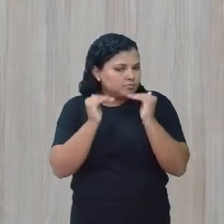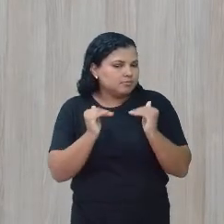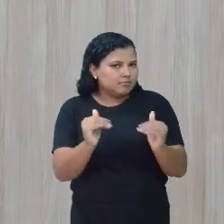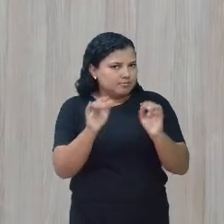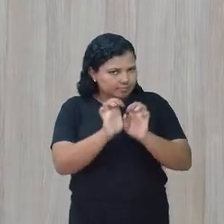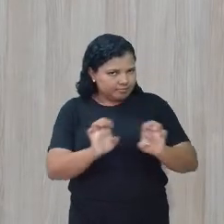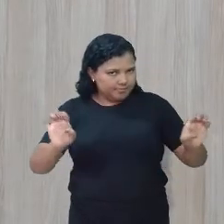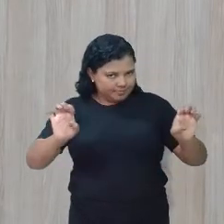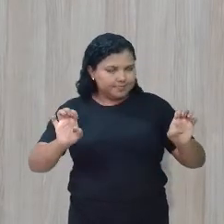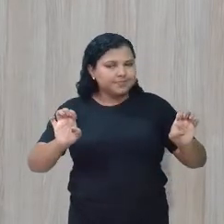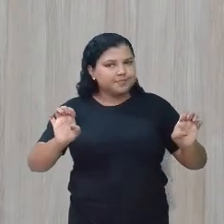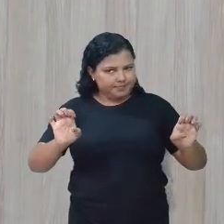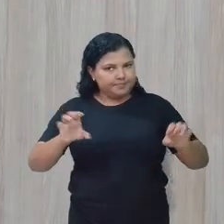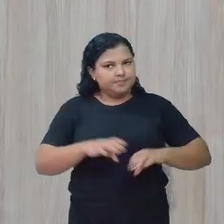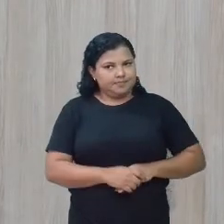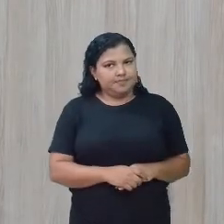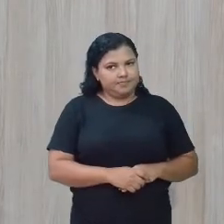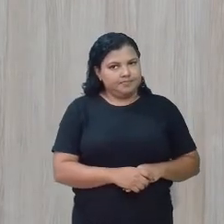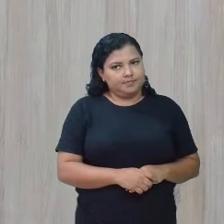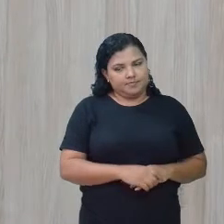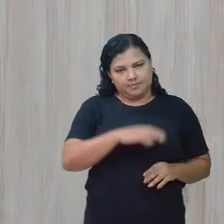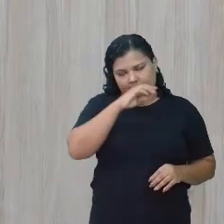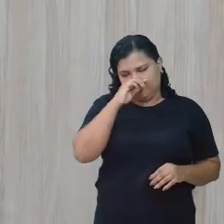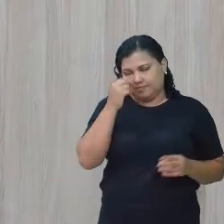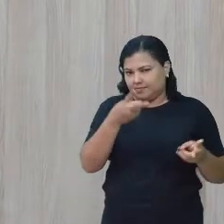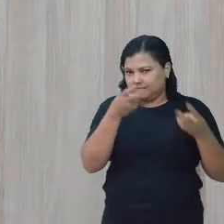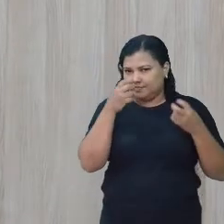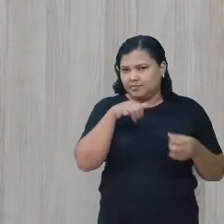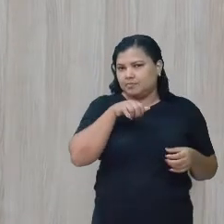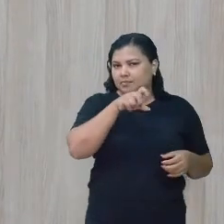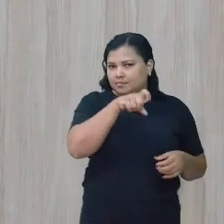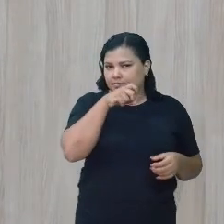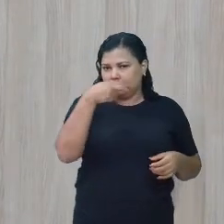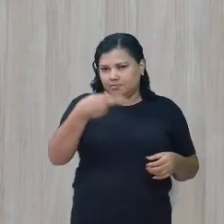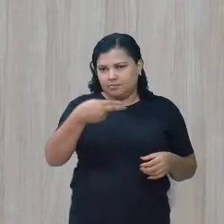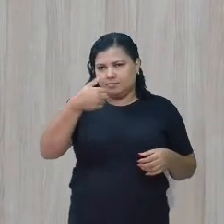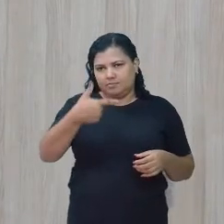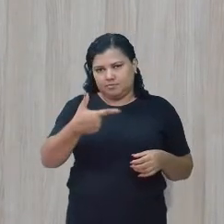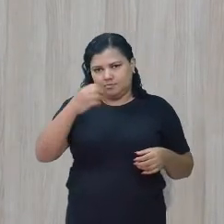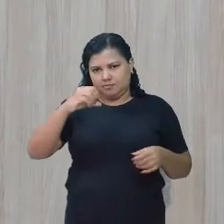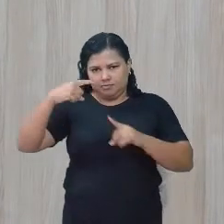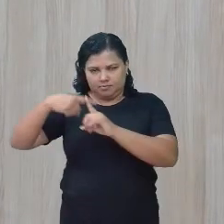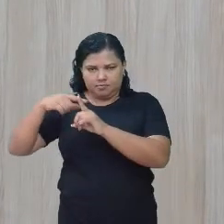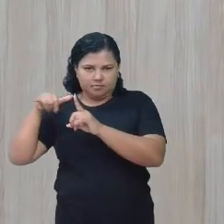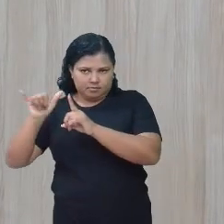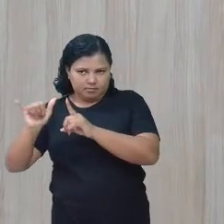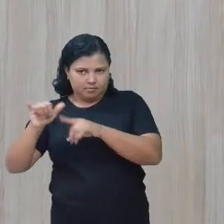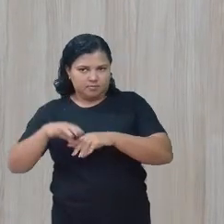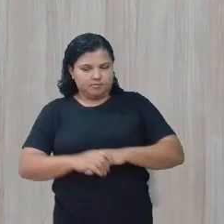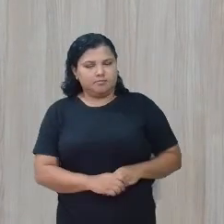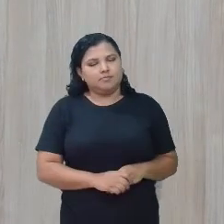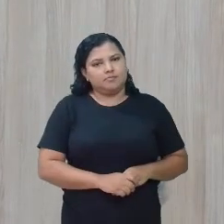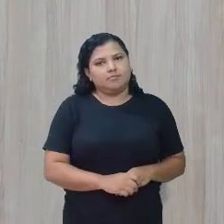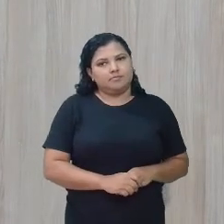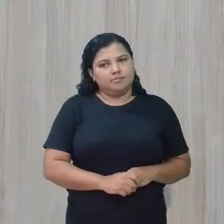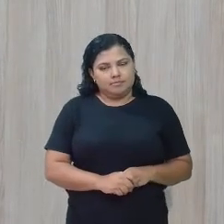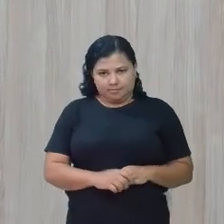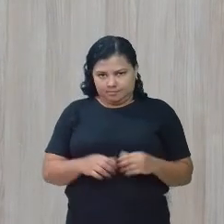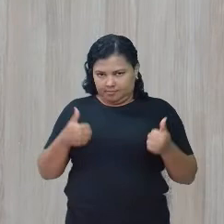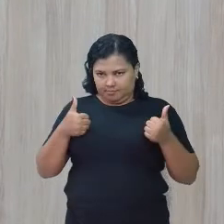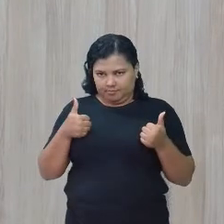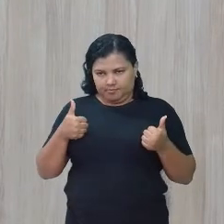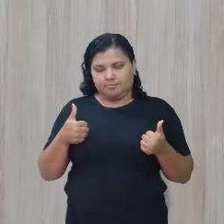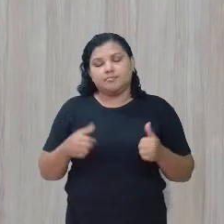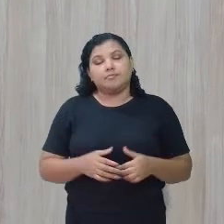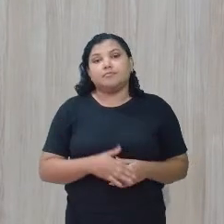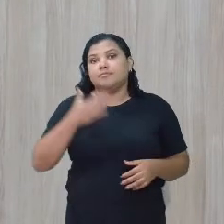a gente isolou, certo? A gente não viu lá que x é igual a 20 mais y, joia? E